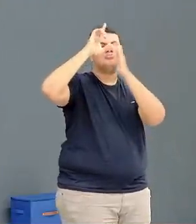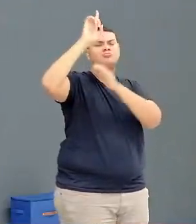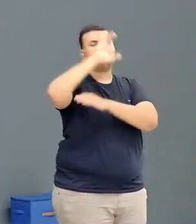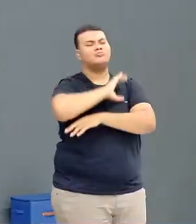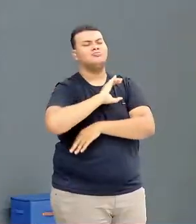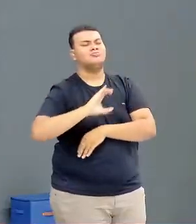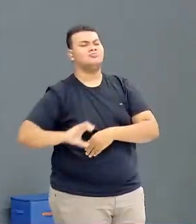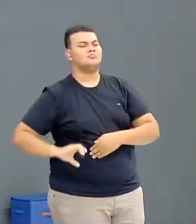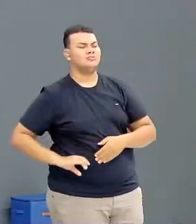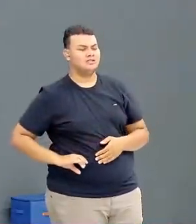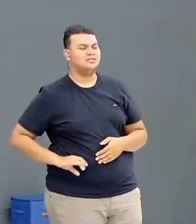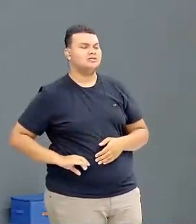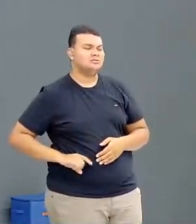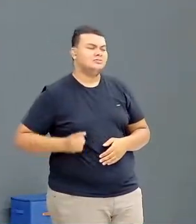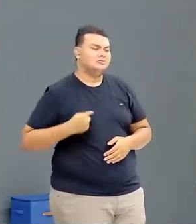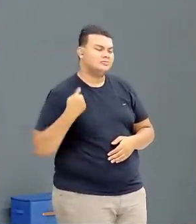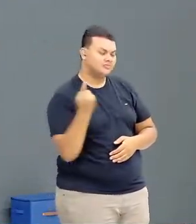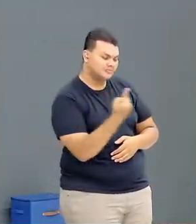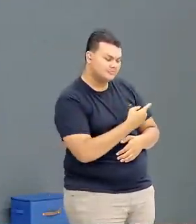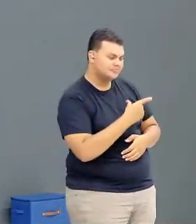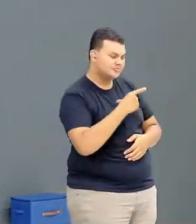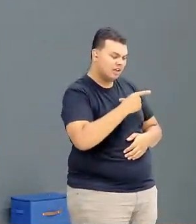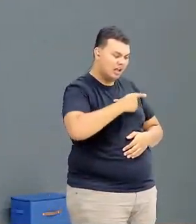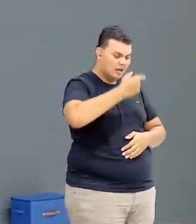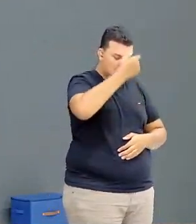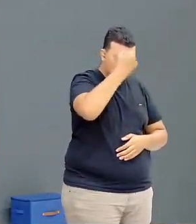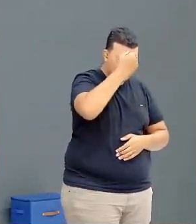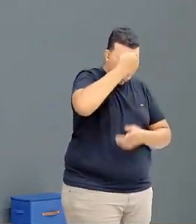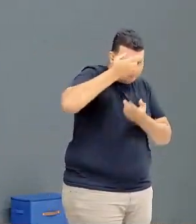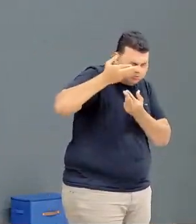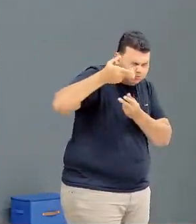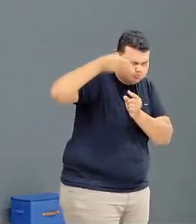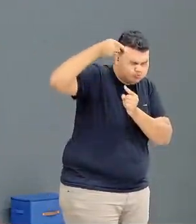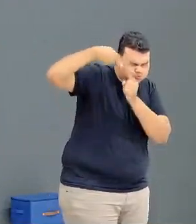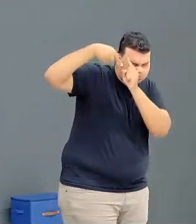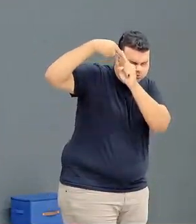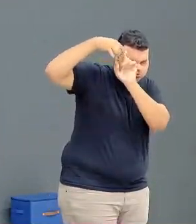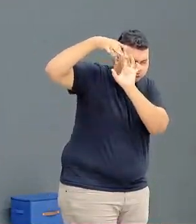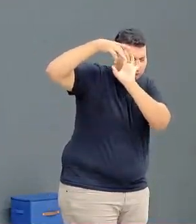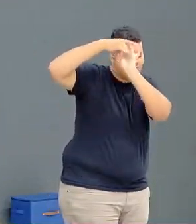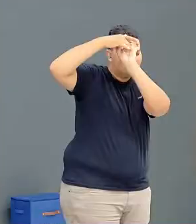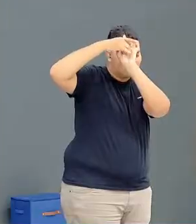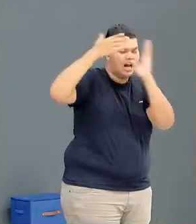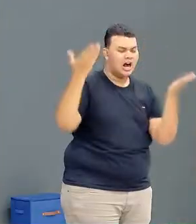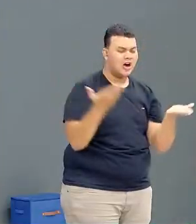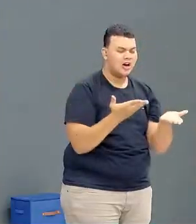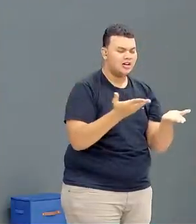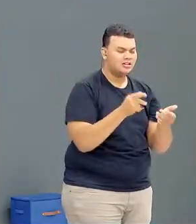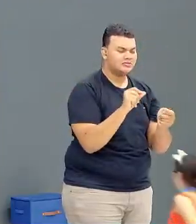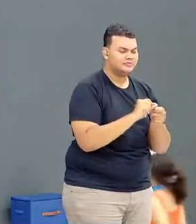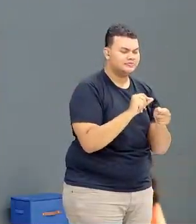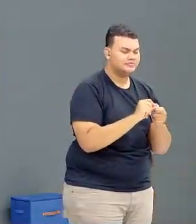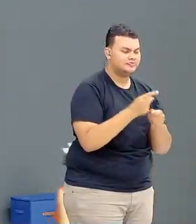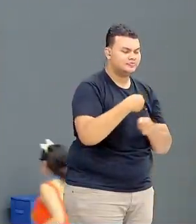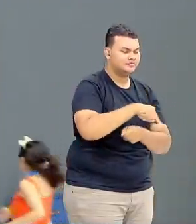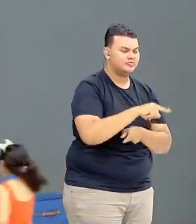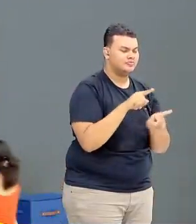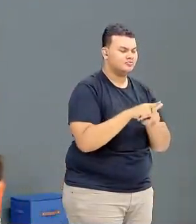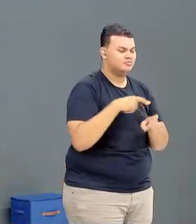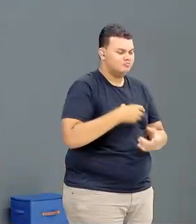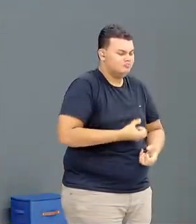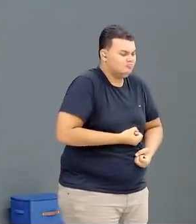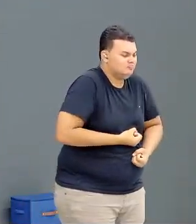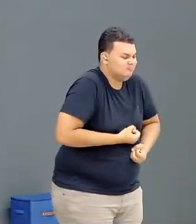Cristo. Levamos o nosso pensamento cativo à obediência de Cristo. É isso que fazemos. E declaramos